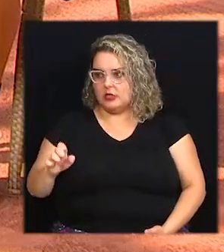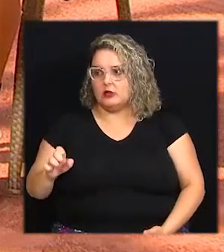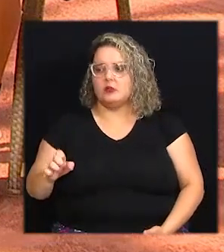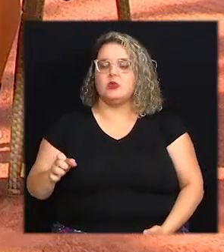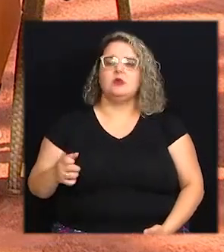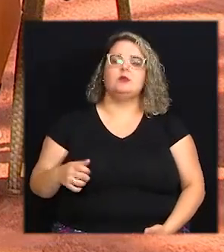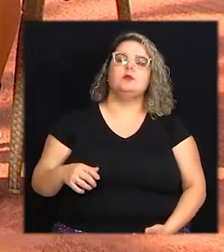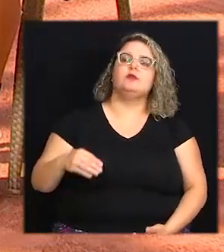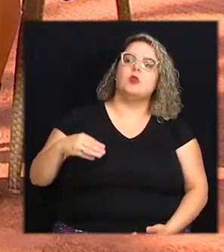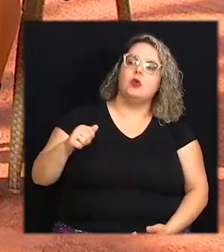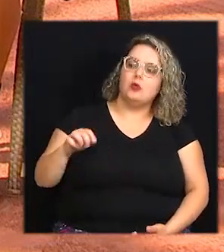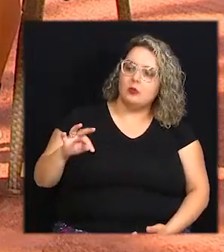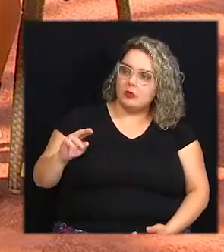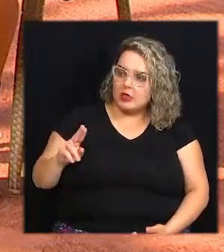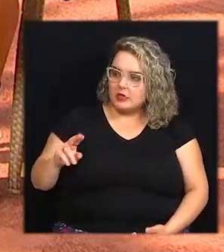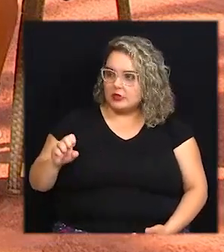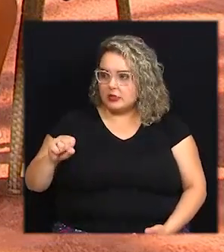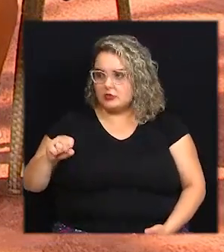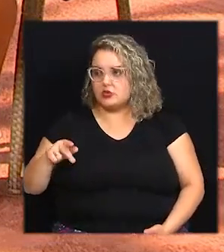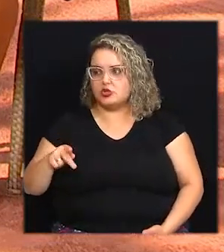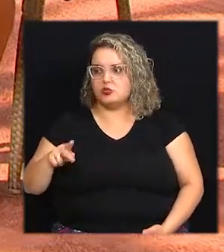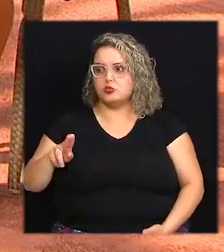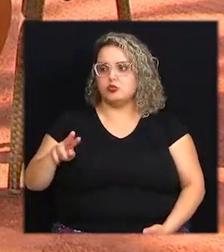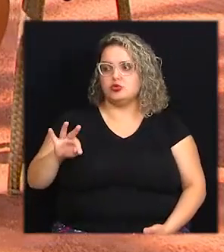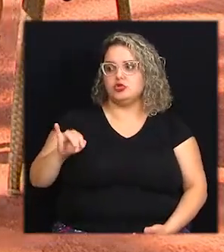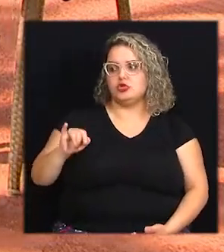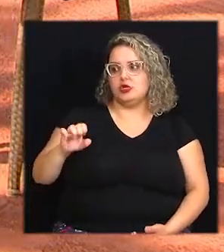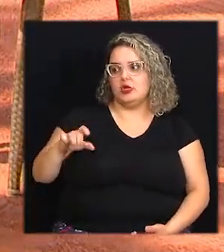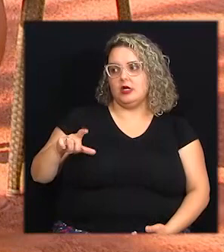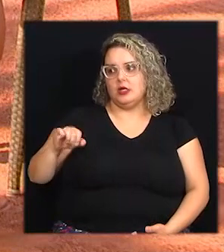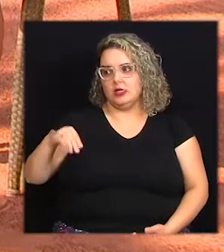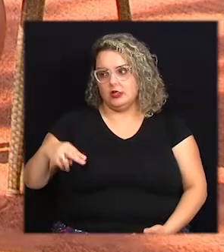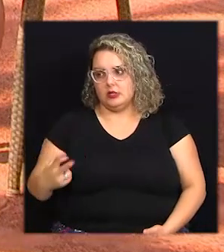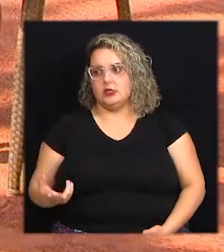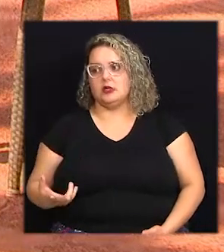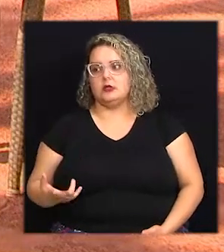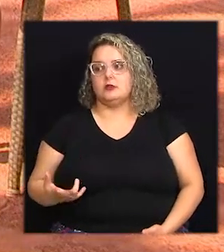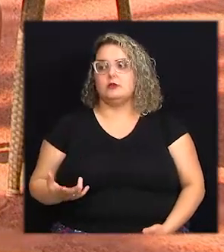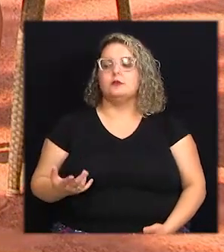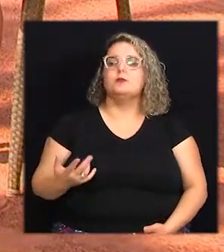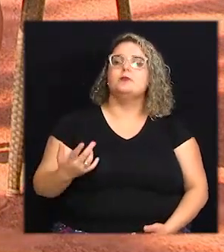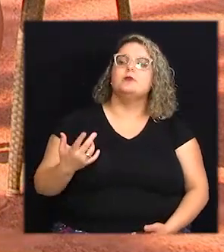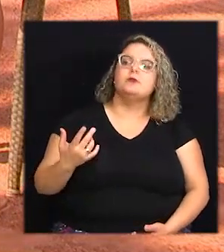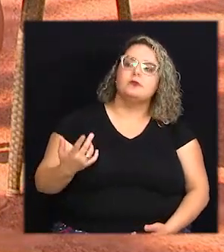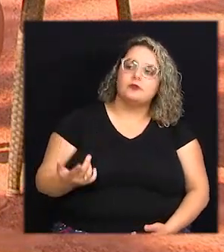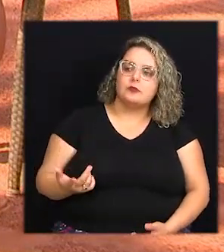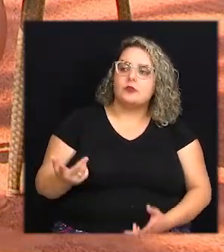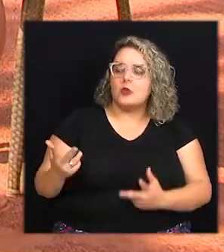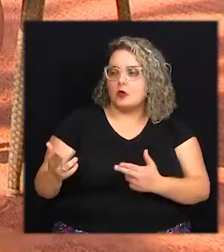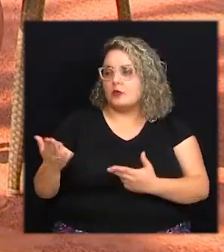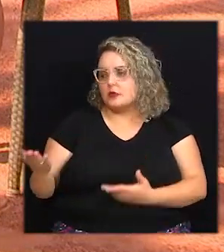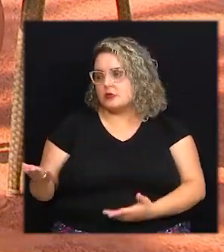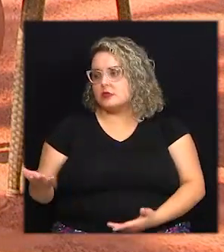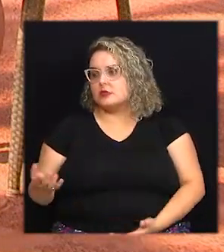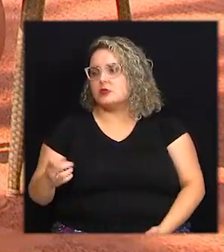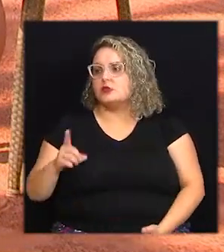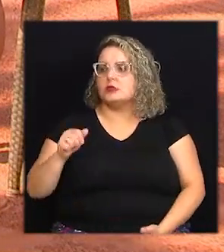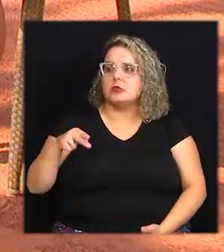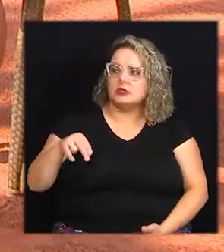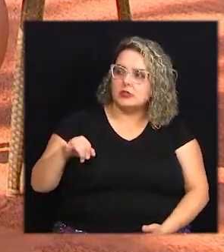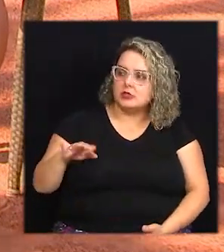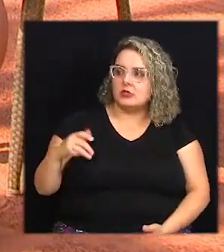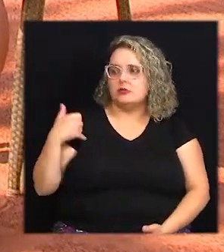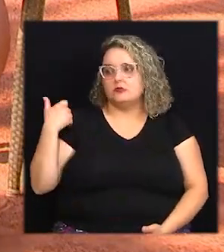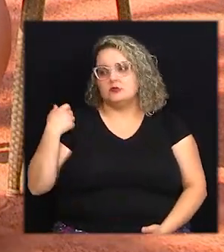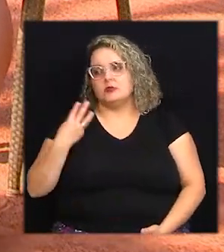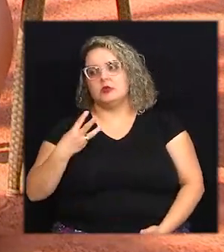Meligeni, número 150. O Matheus Puccinelli, que é dessa nova geração, assim como você, 193. Tem o Daniel Dutra Silva, que já